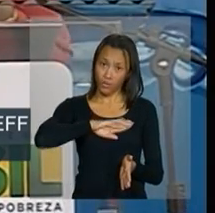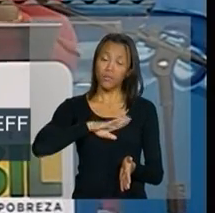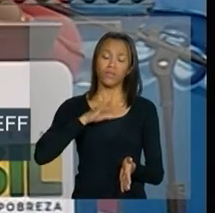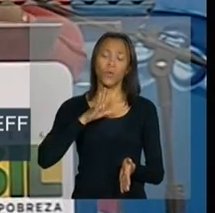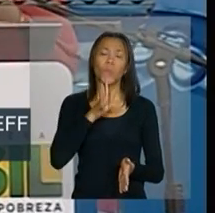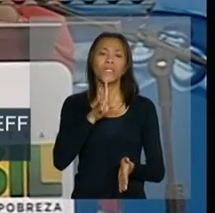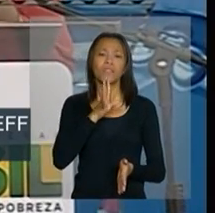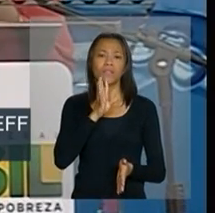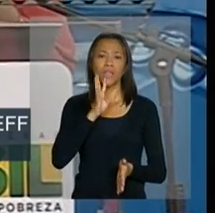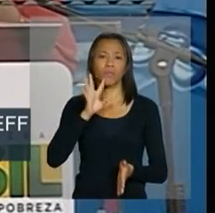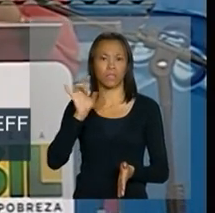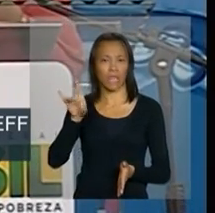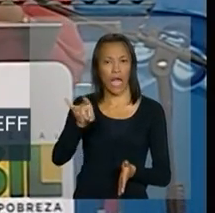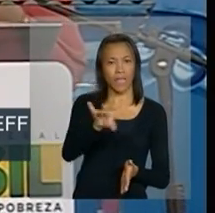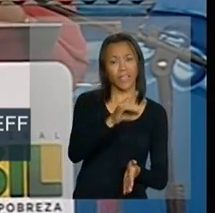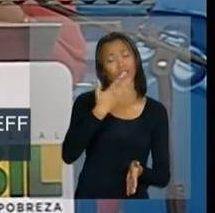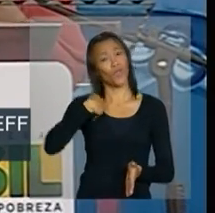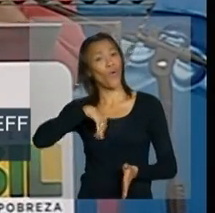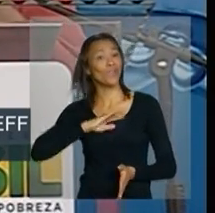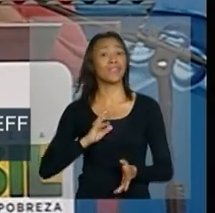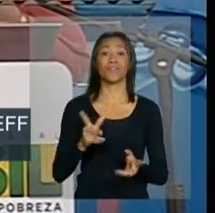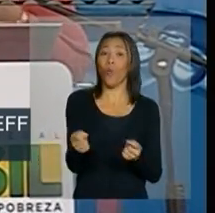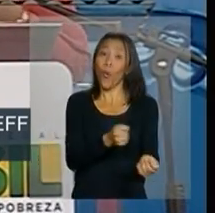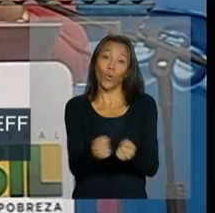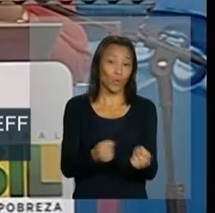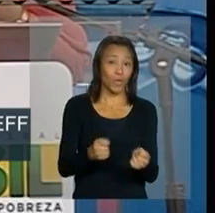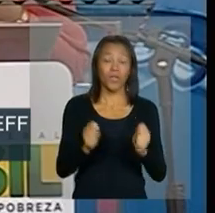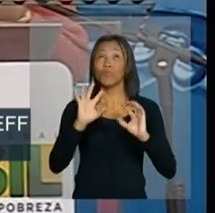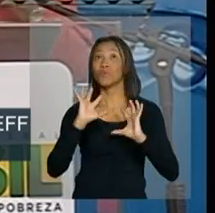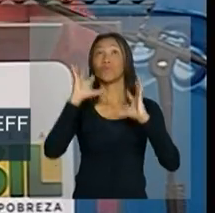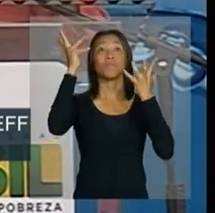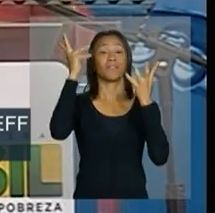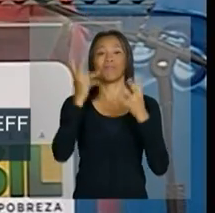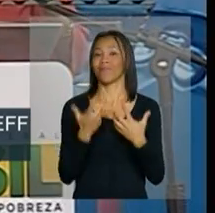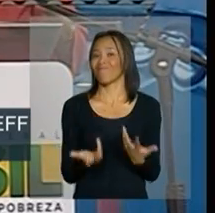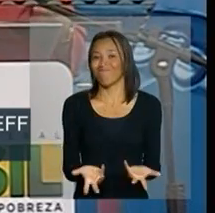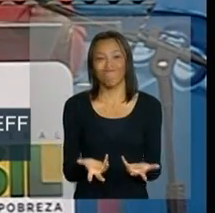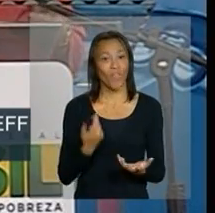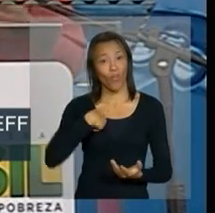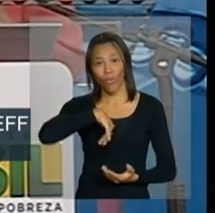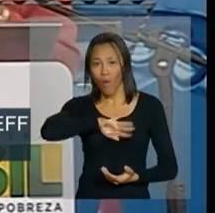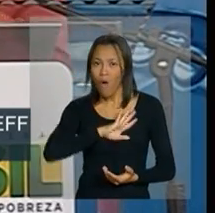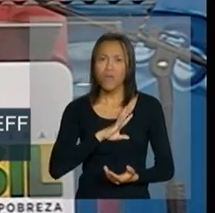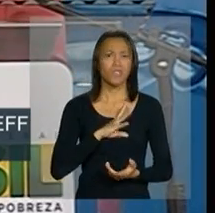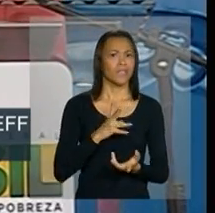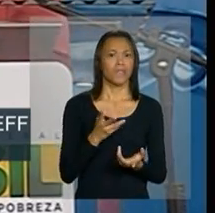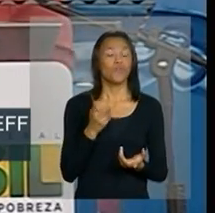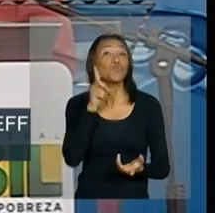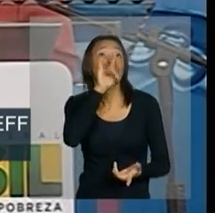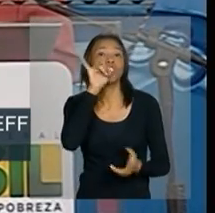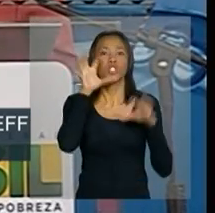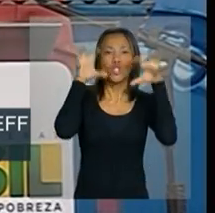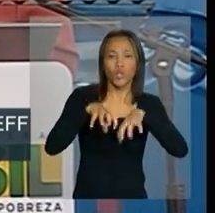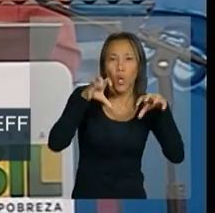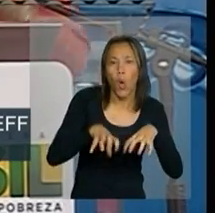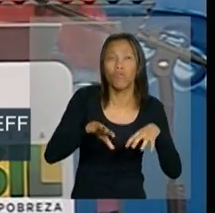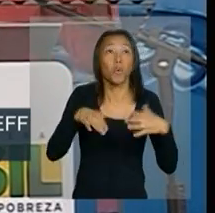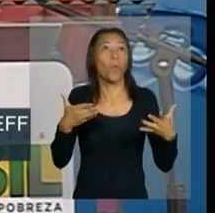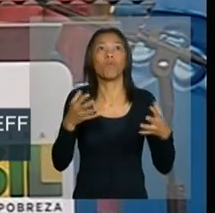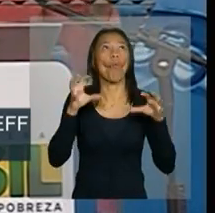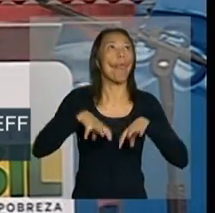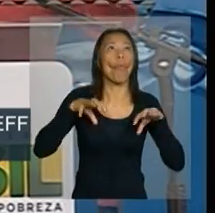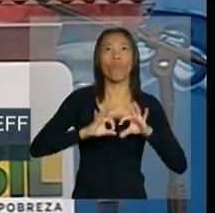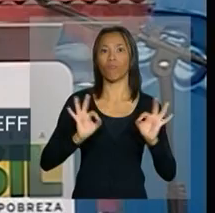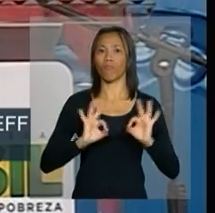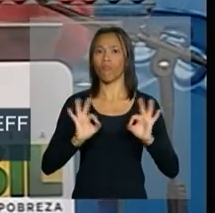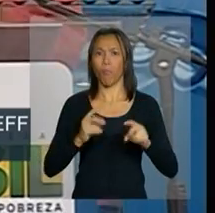humanos, que nós não controlamos o clima. Nós não controlamos o dia que chove, quando não chove,